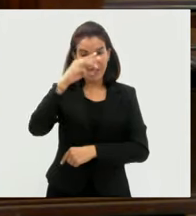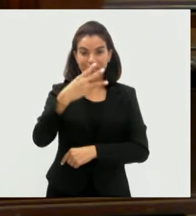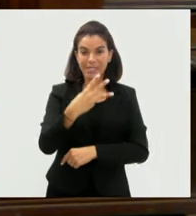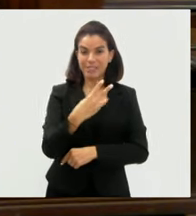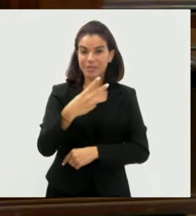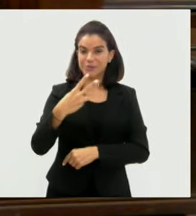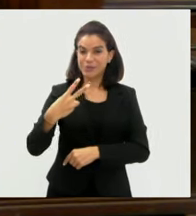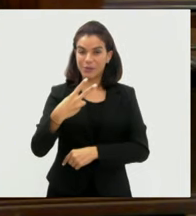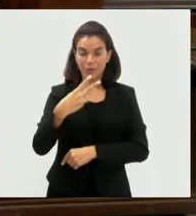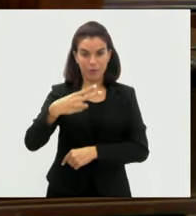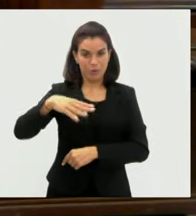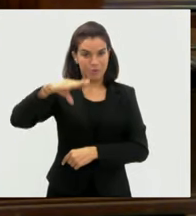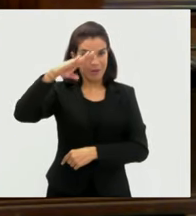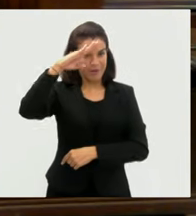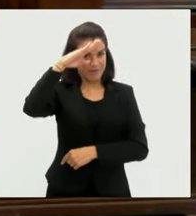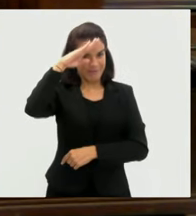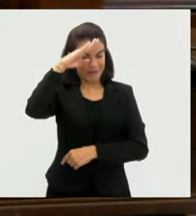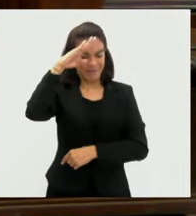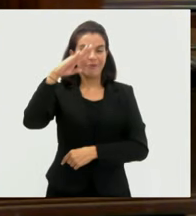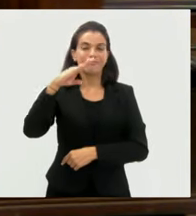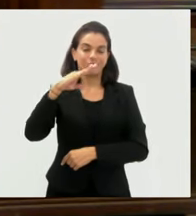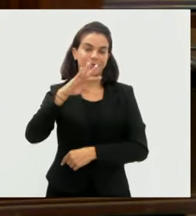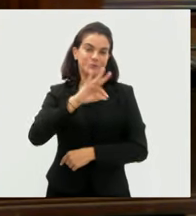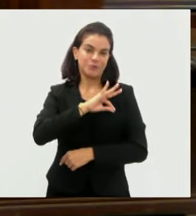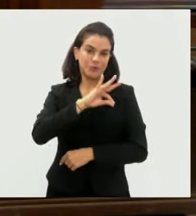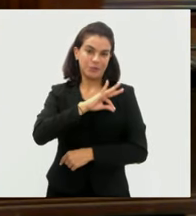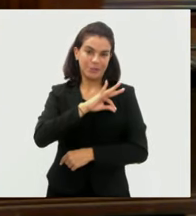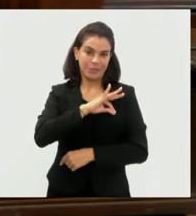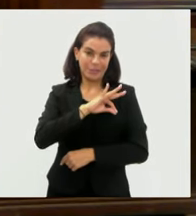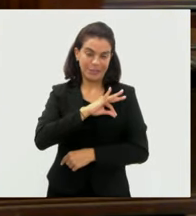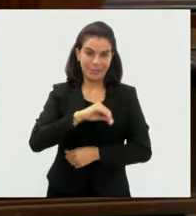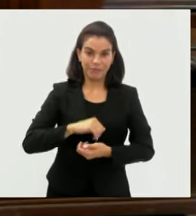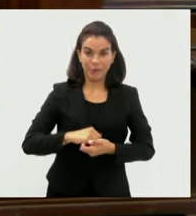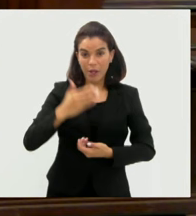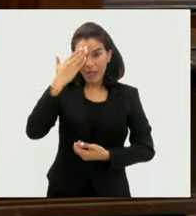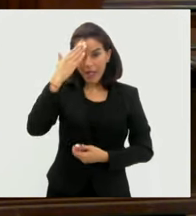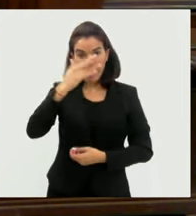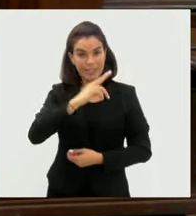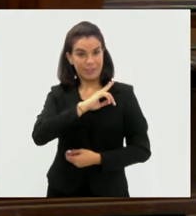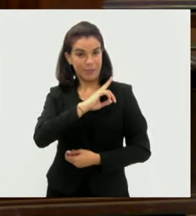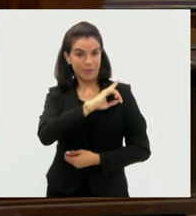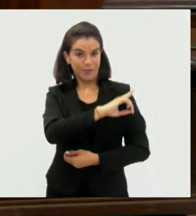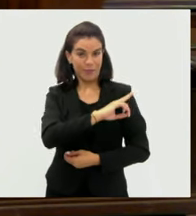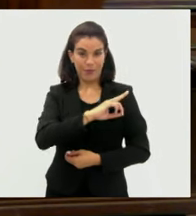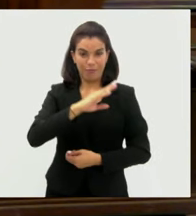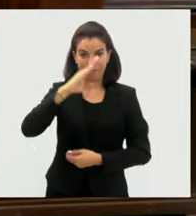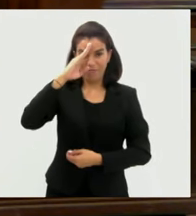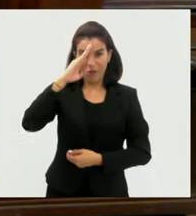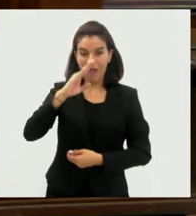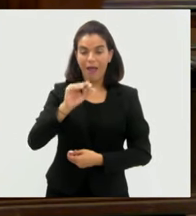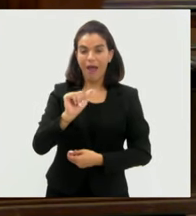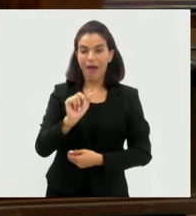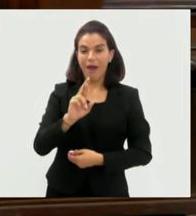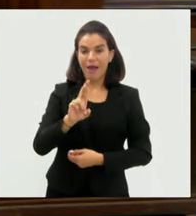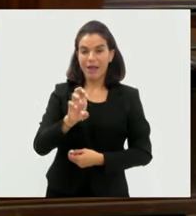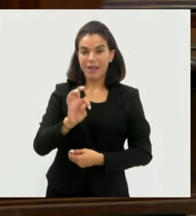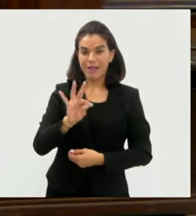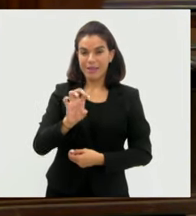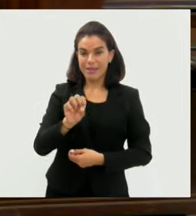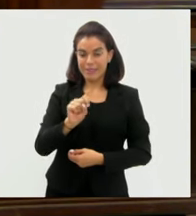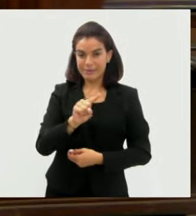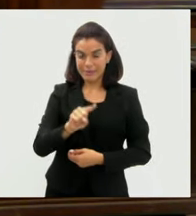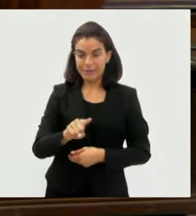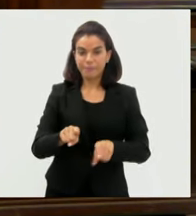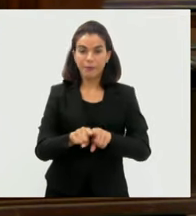Batalhão de Polícia Militar, e aqui eu quero agradecer o Coronel Aredes, agradecer o delegado de polícia do município